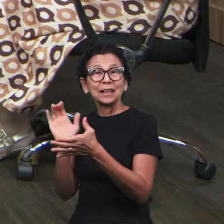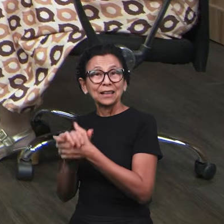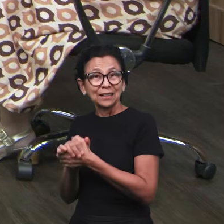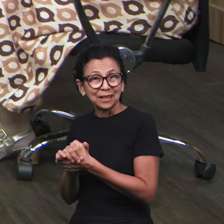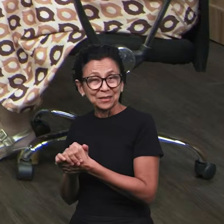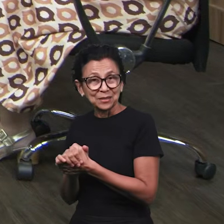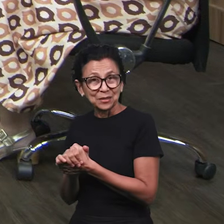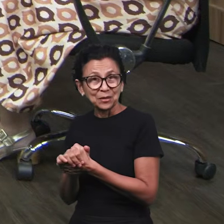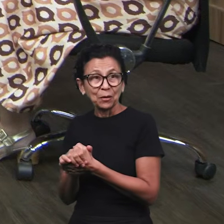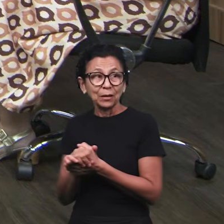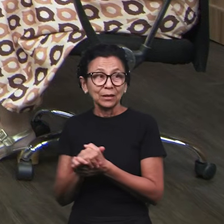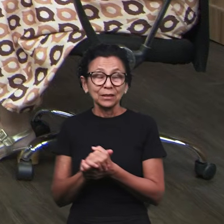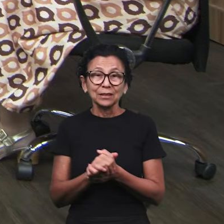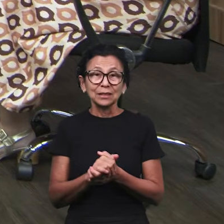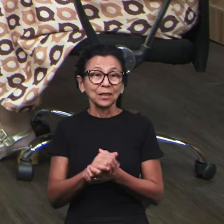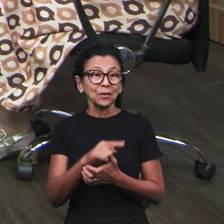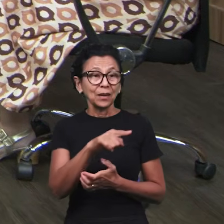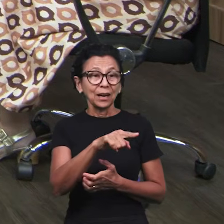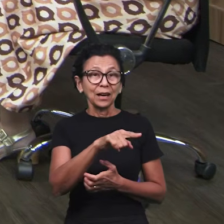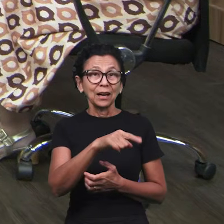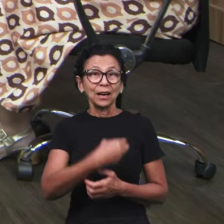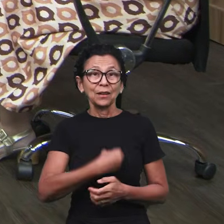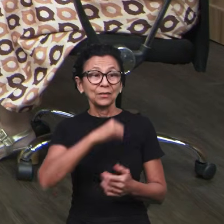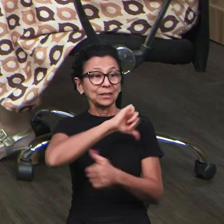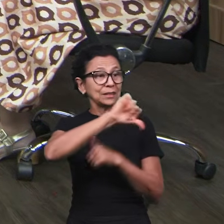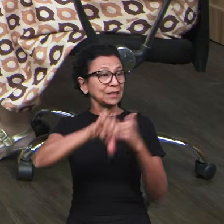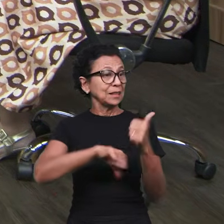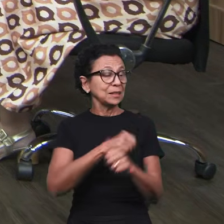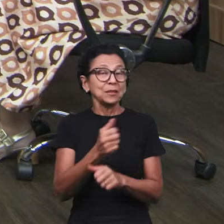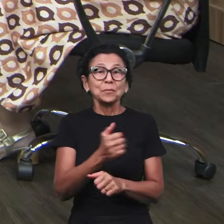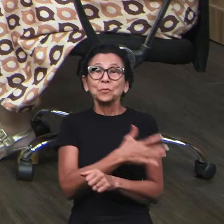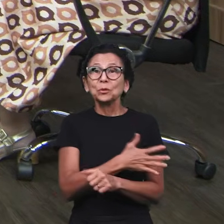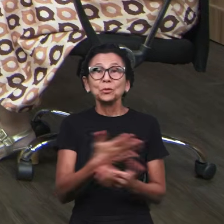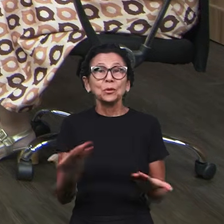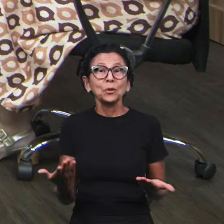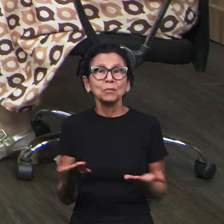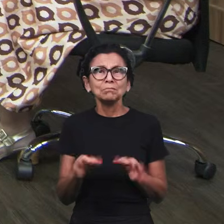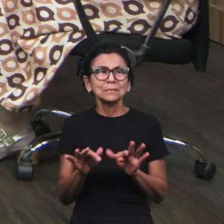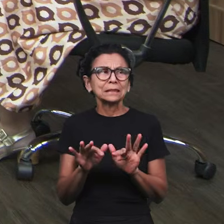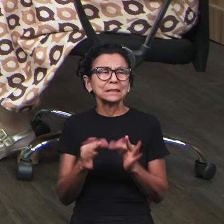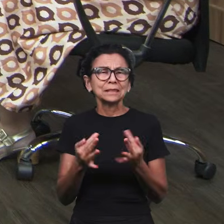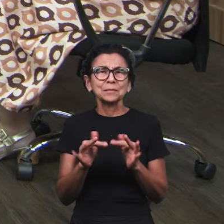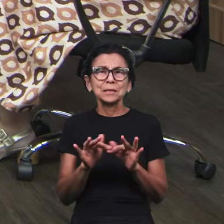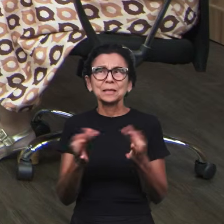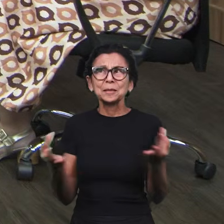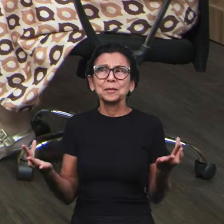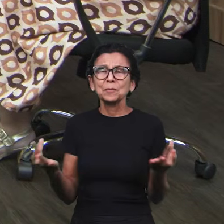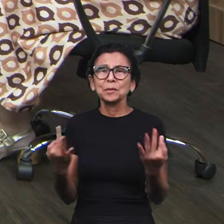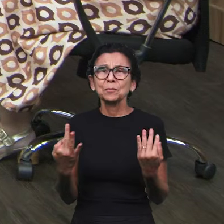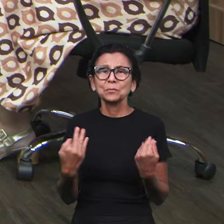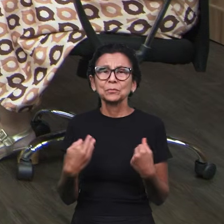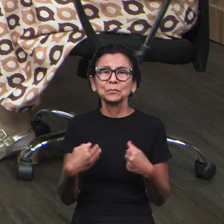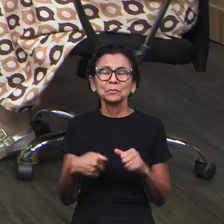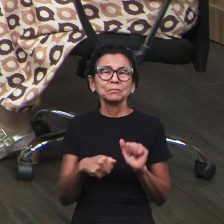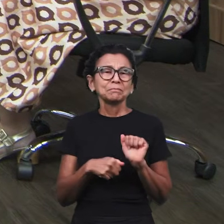vida dela mudou simplesmente por uma indicação, por uma ajuda a